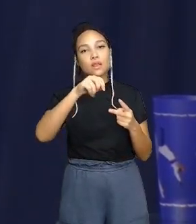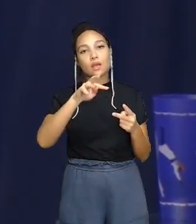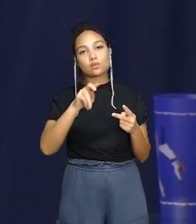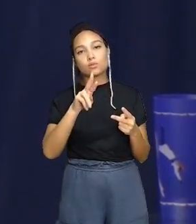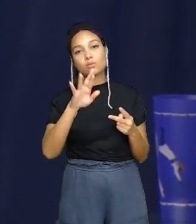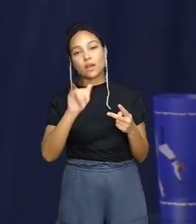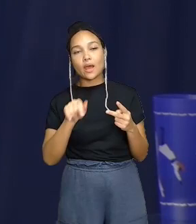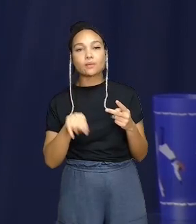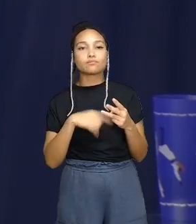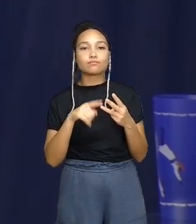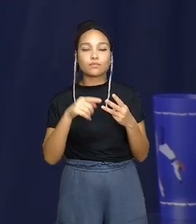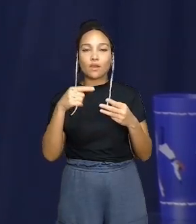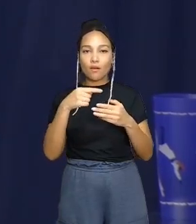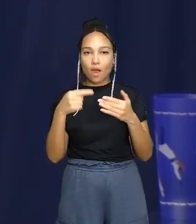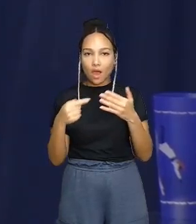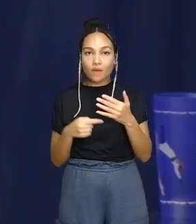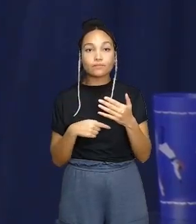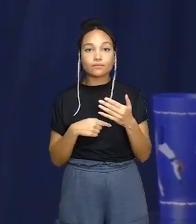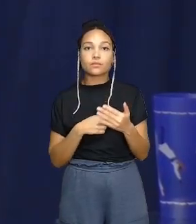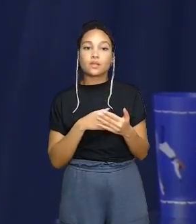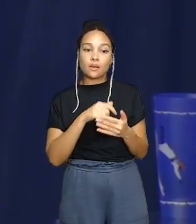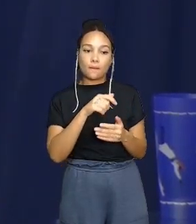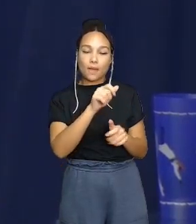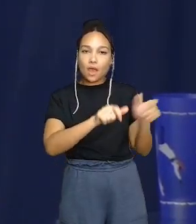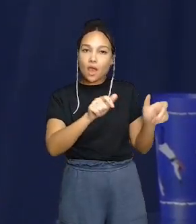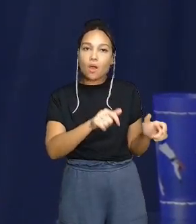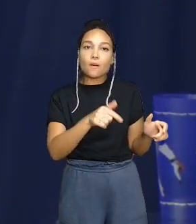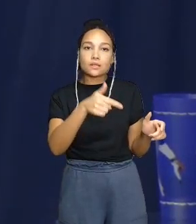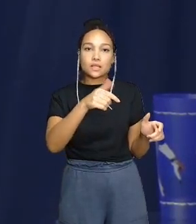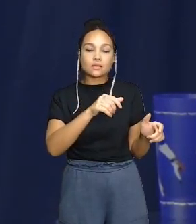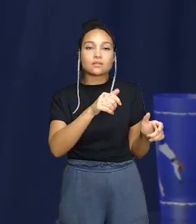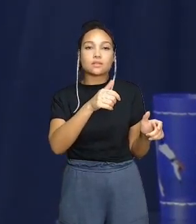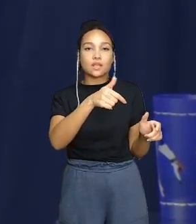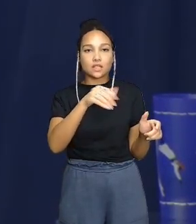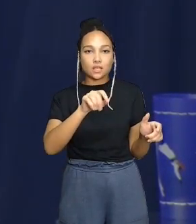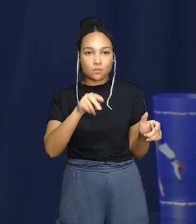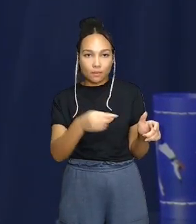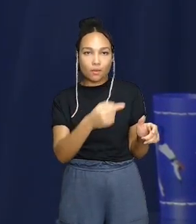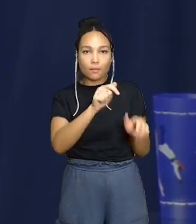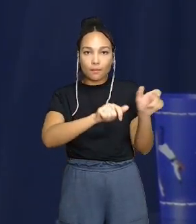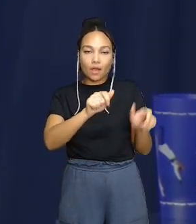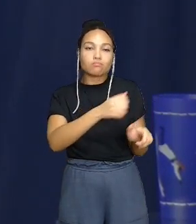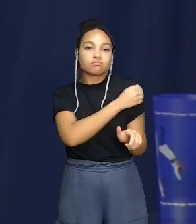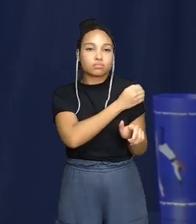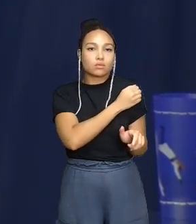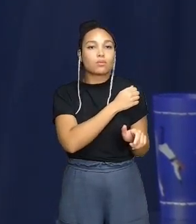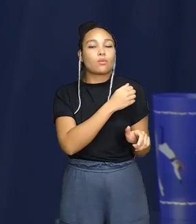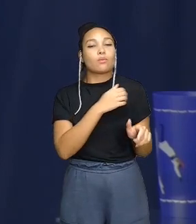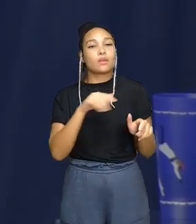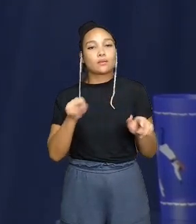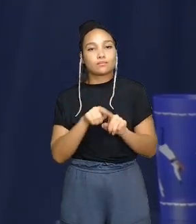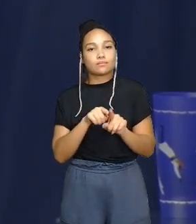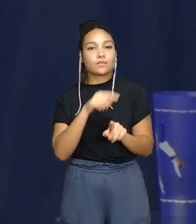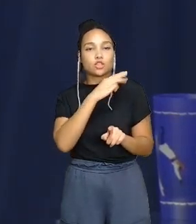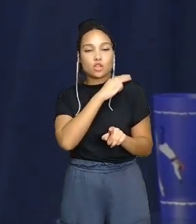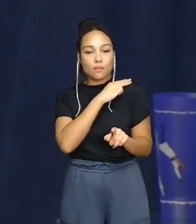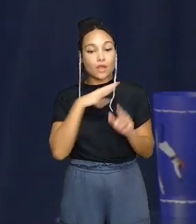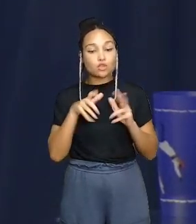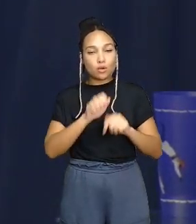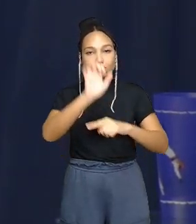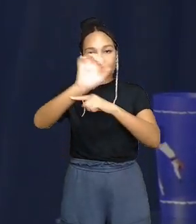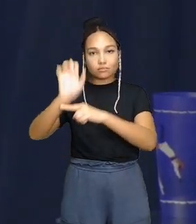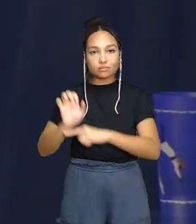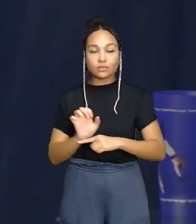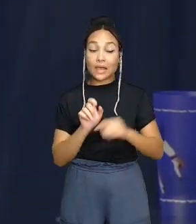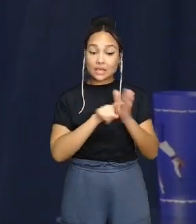ouviu mais de 7 mil estudantes de escolas públicas do ensino médio, de todos os estados do país. E esses números, né,